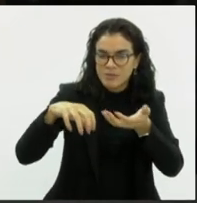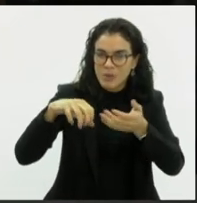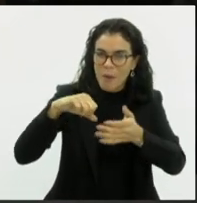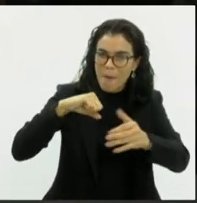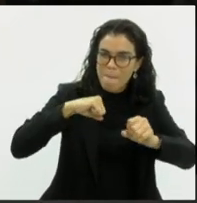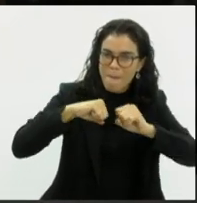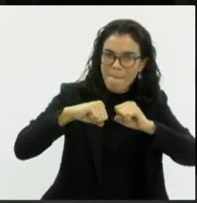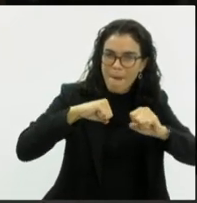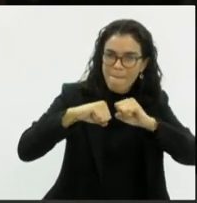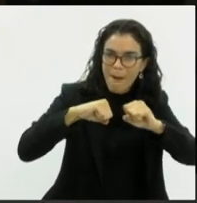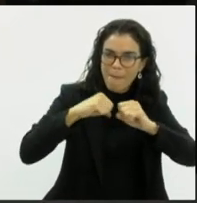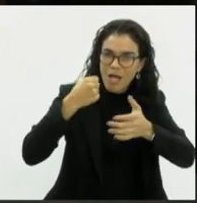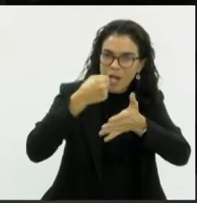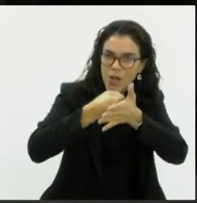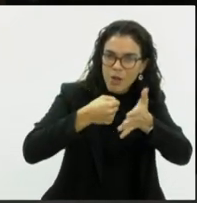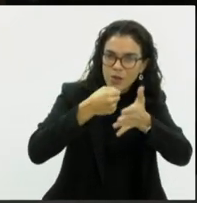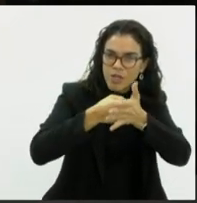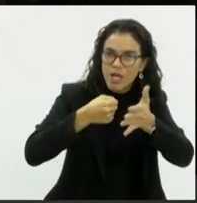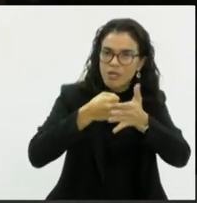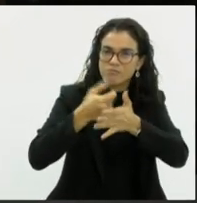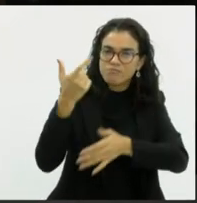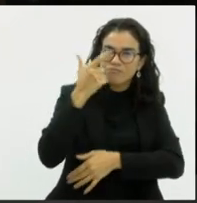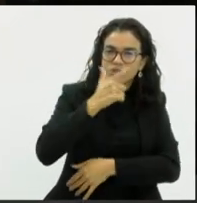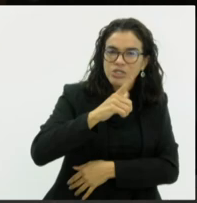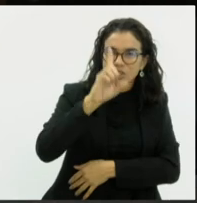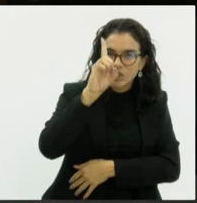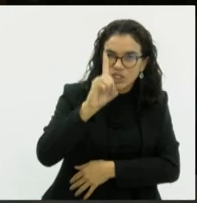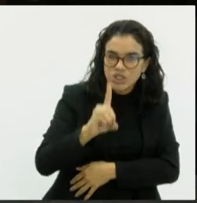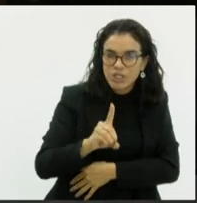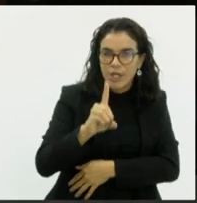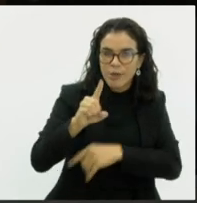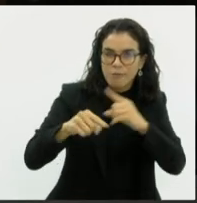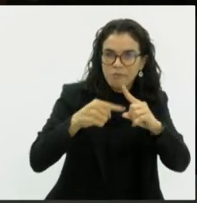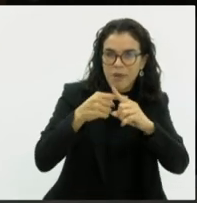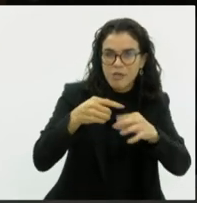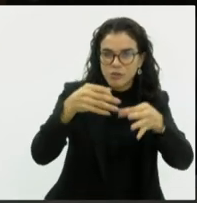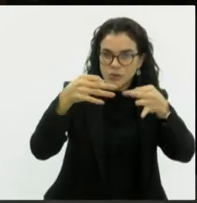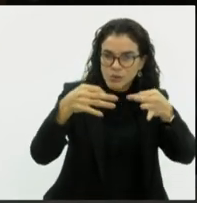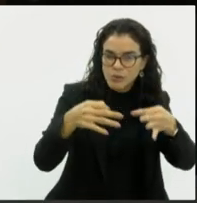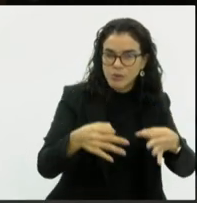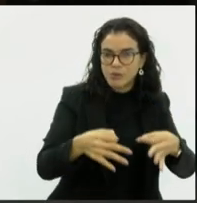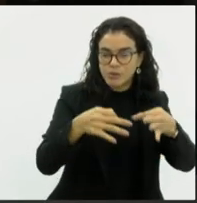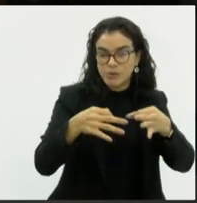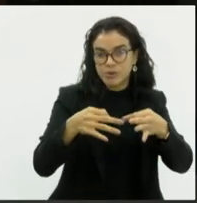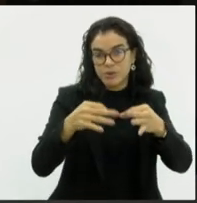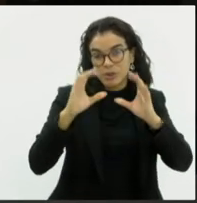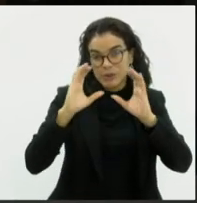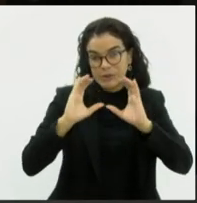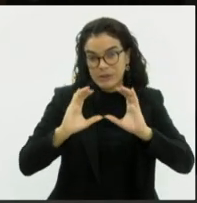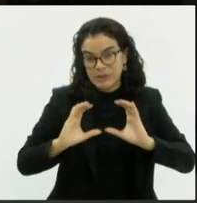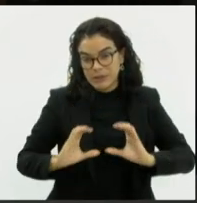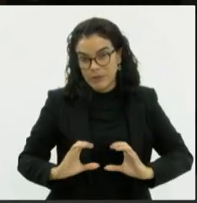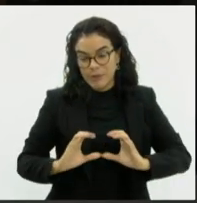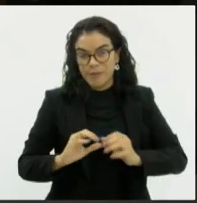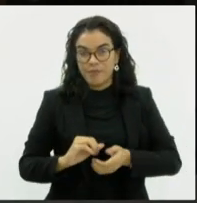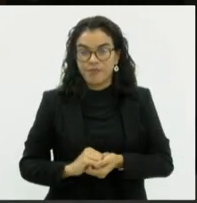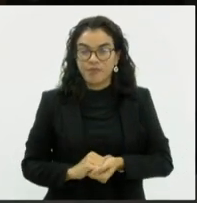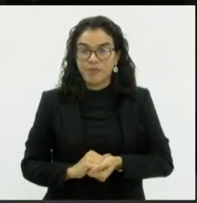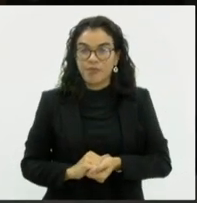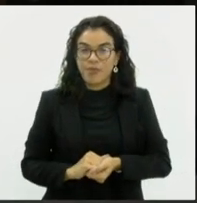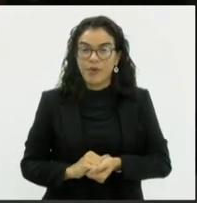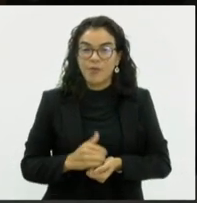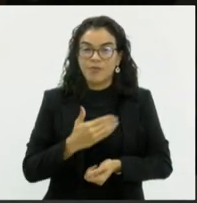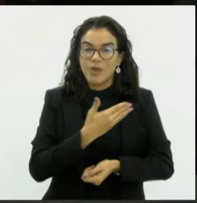direito e justiça para todos os cidadãos. Como governadora do